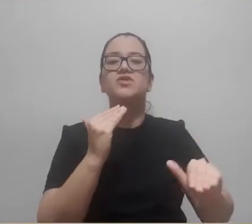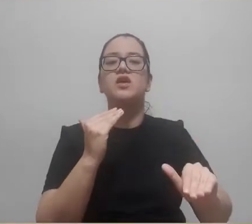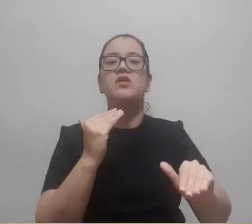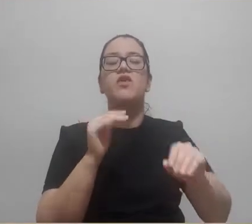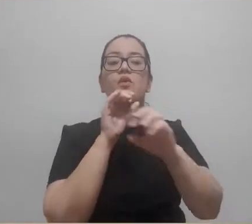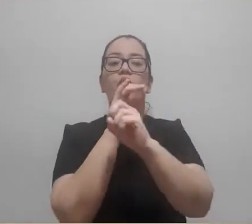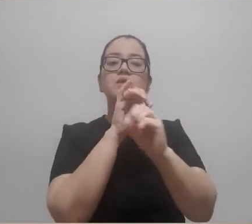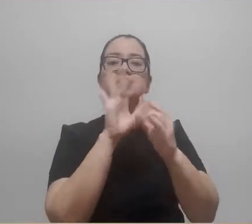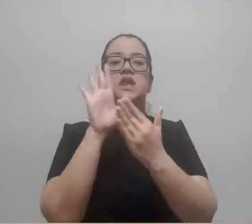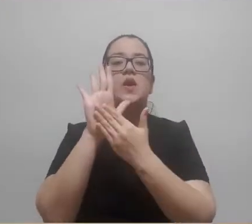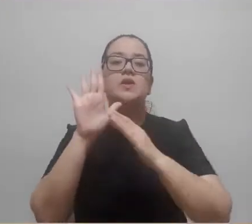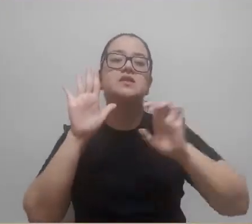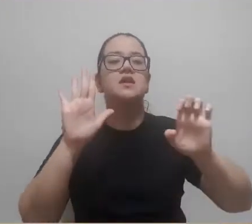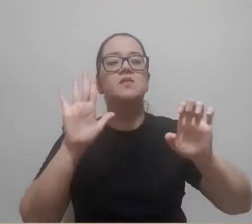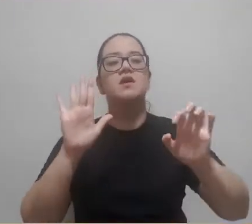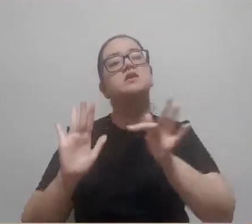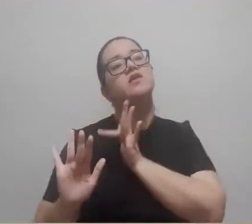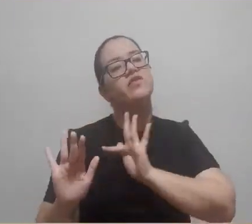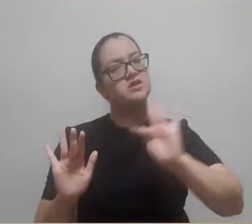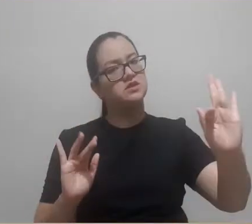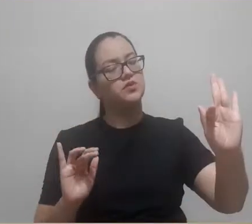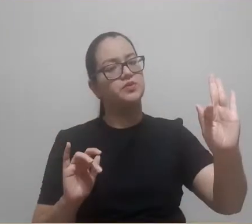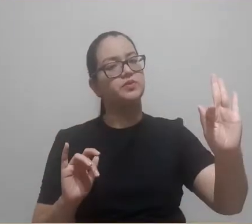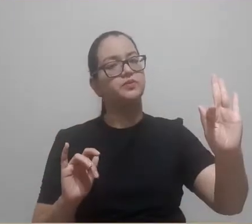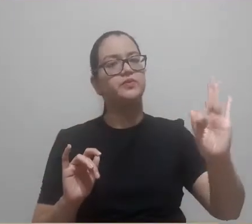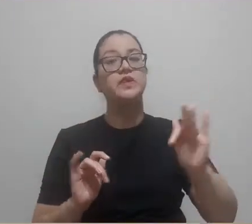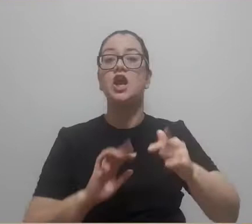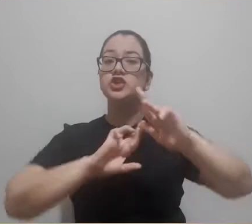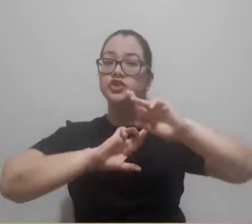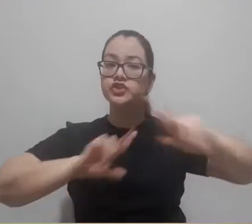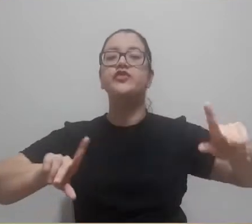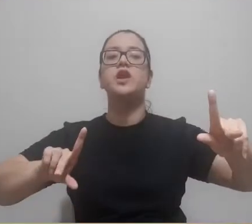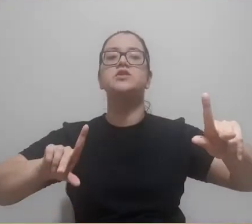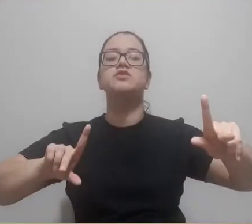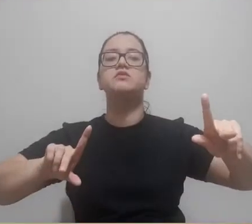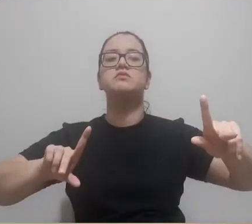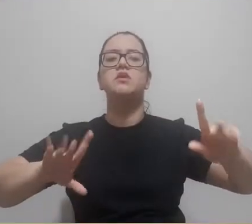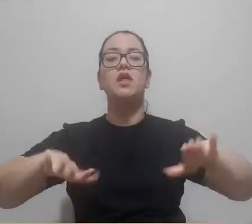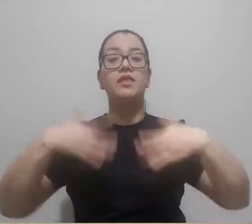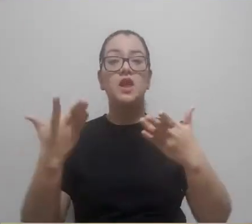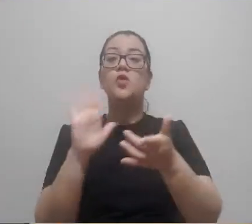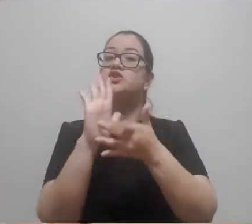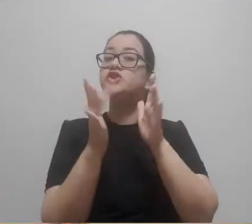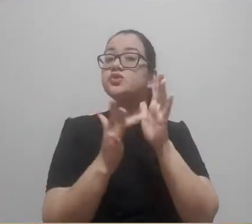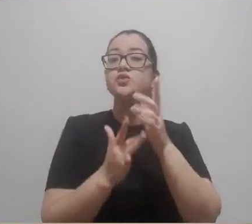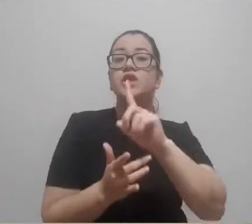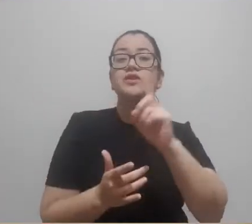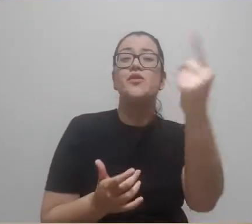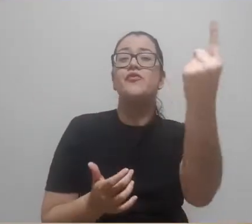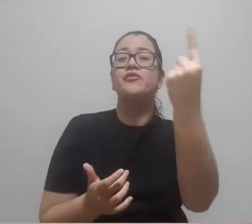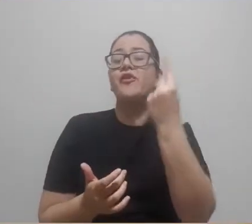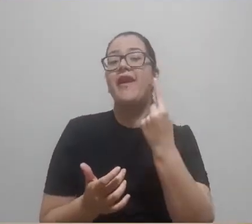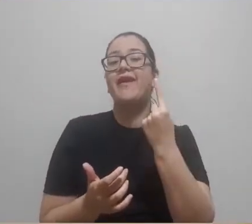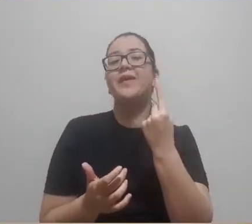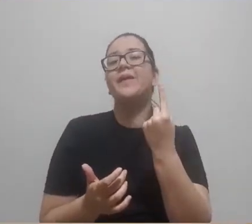o ensino dos escribas, né, e dos fariseus. Era diferente. Então Jesus ele não veio aqui